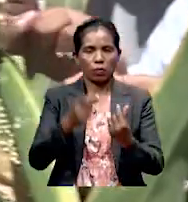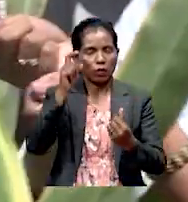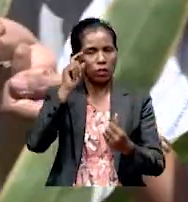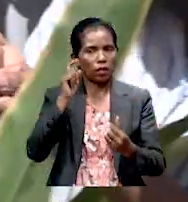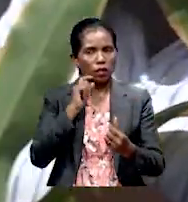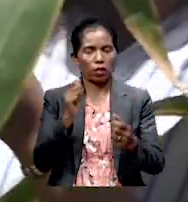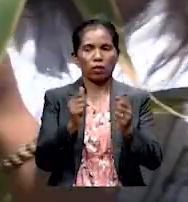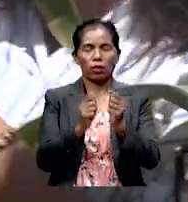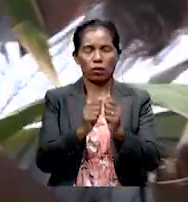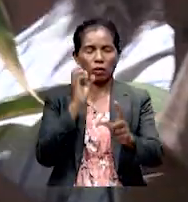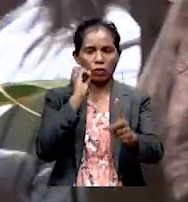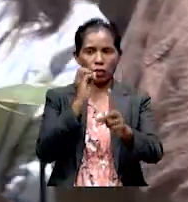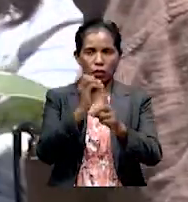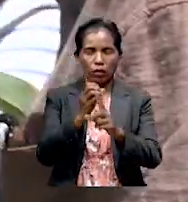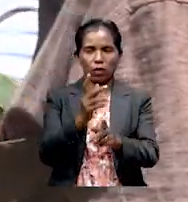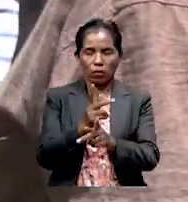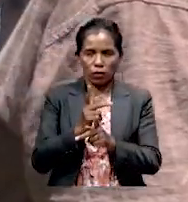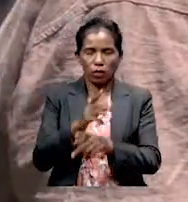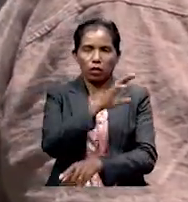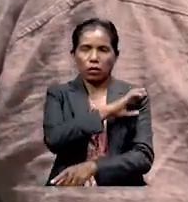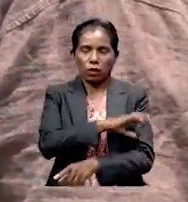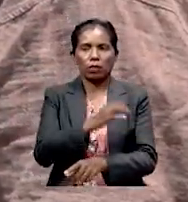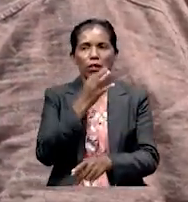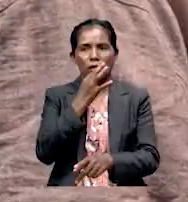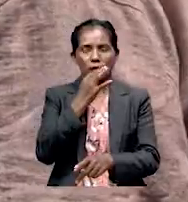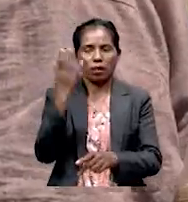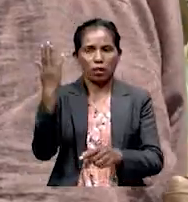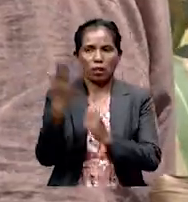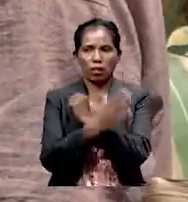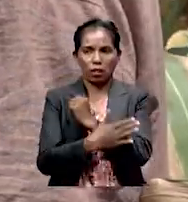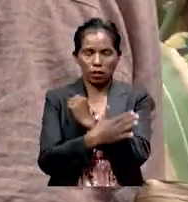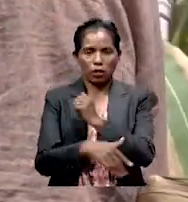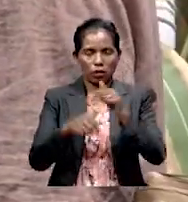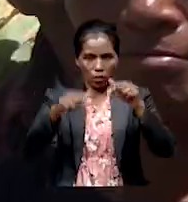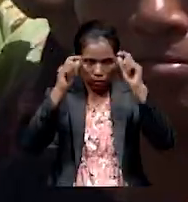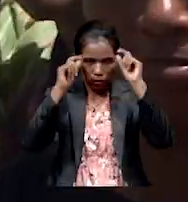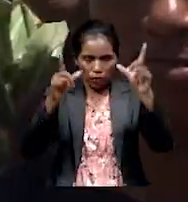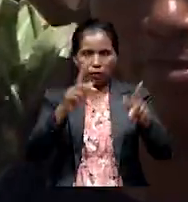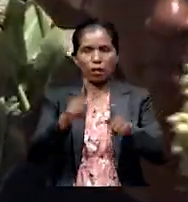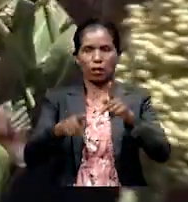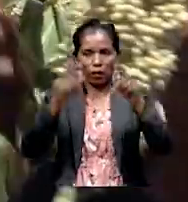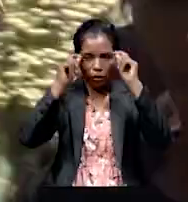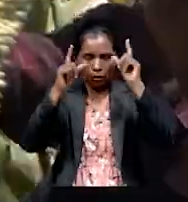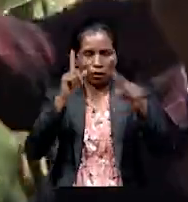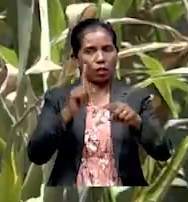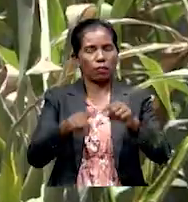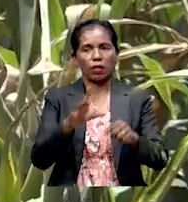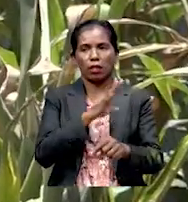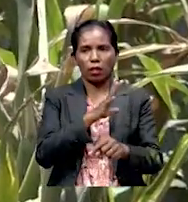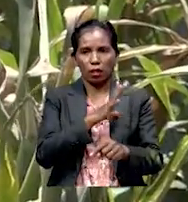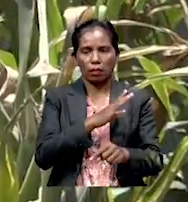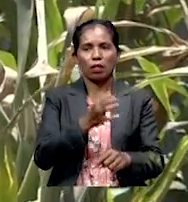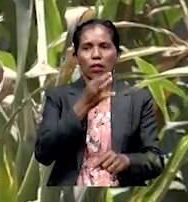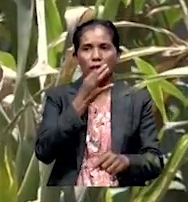Rassic, onde o objetivo atua assegura segurança alimentar e a nação a Timor-Leste. No Né, povo Timor-Leste, la bela depende liuba